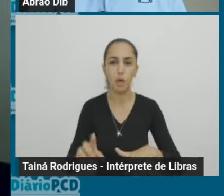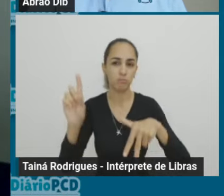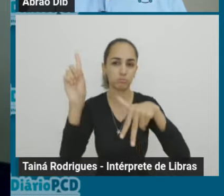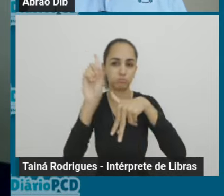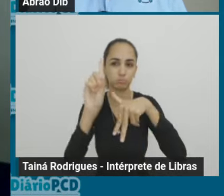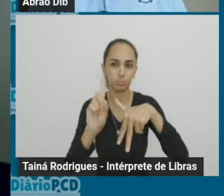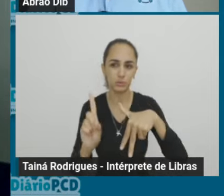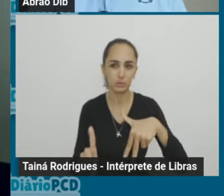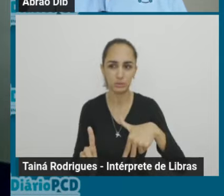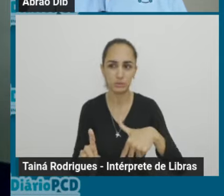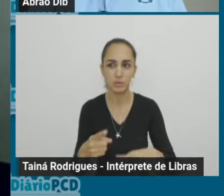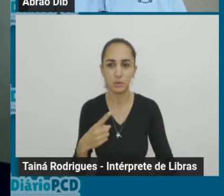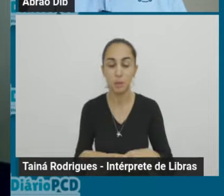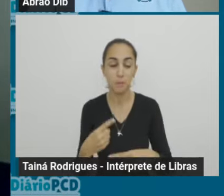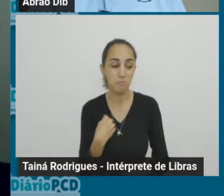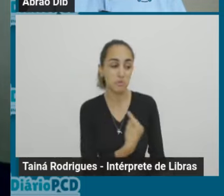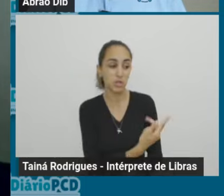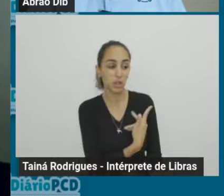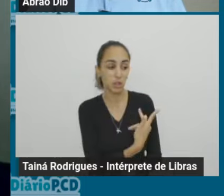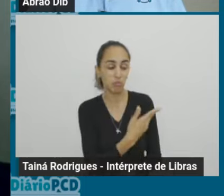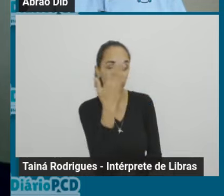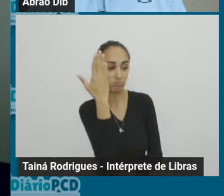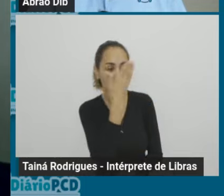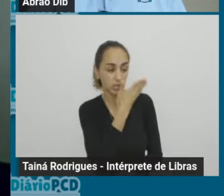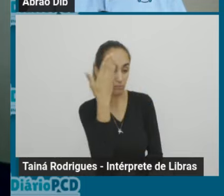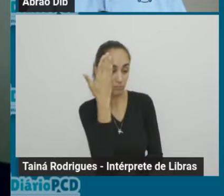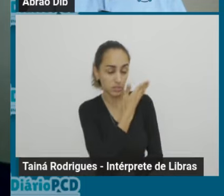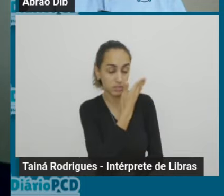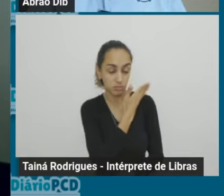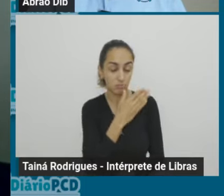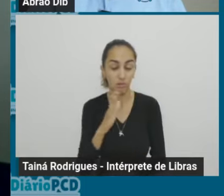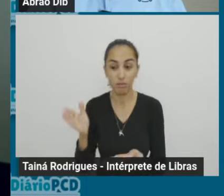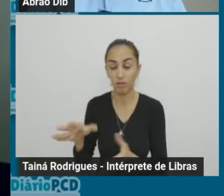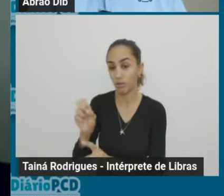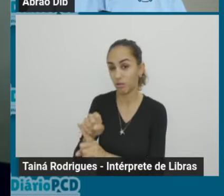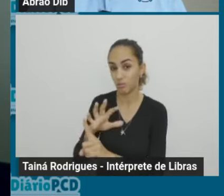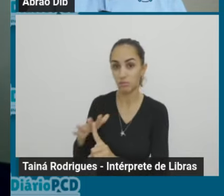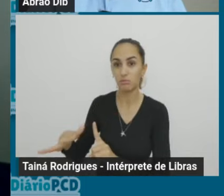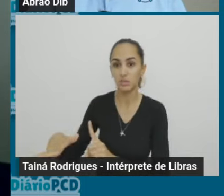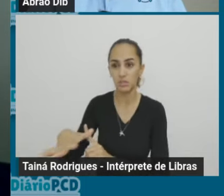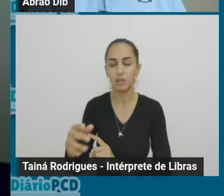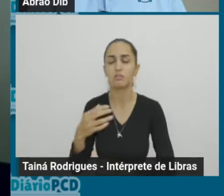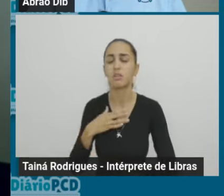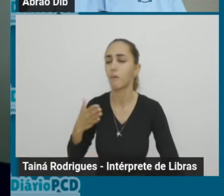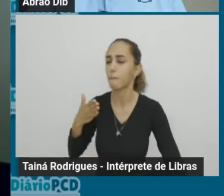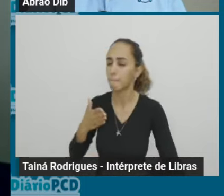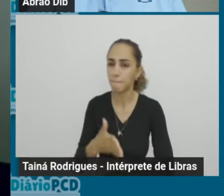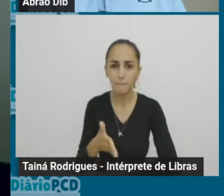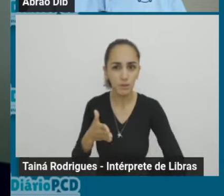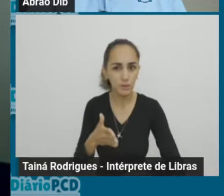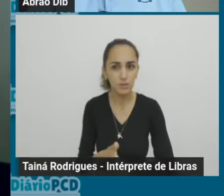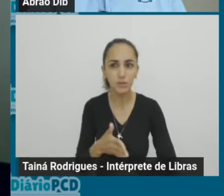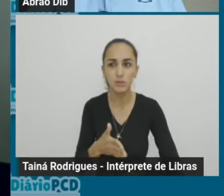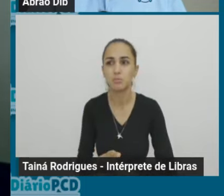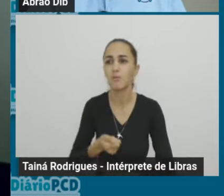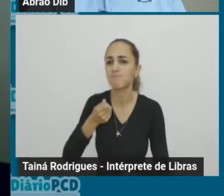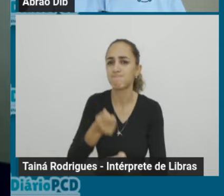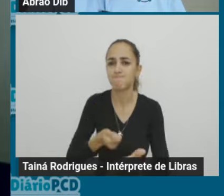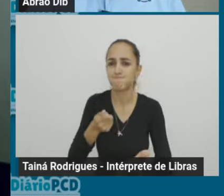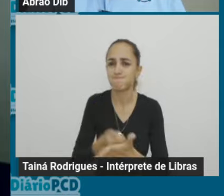nós somos invisíveis nessa atual sociedade que vivemos. Eu participo, sempre tento